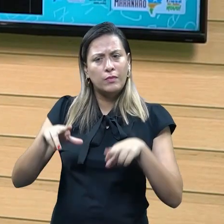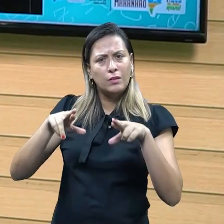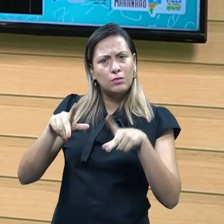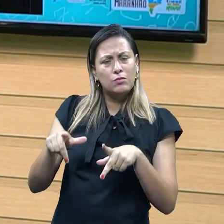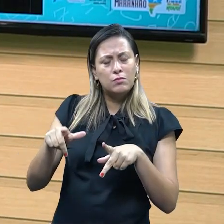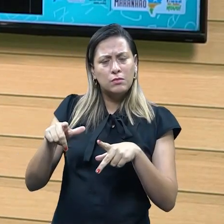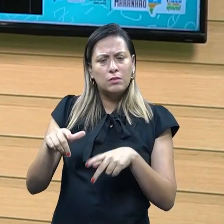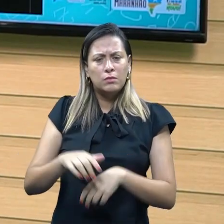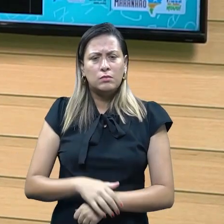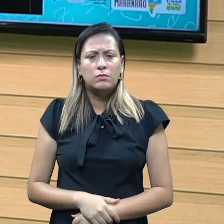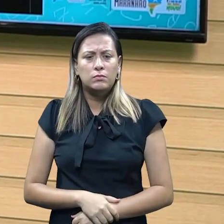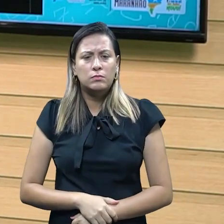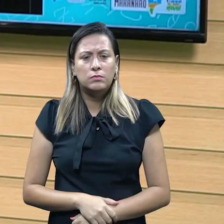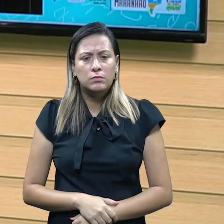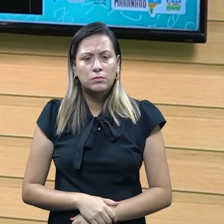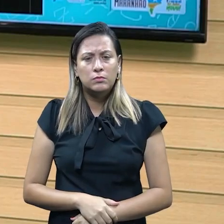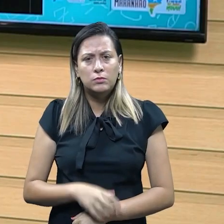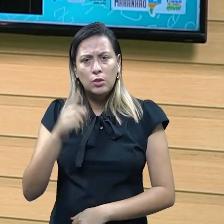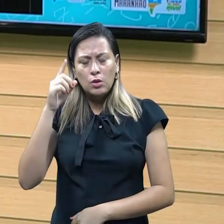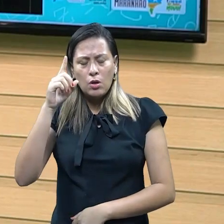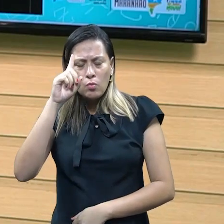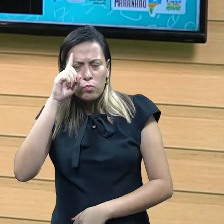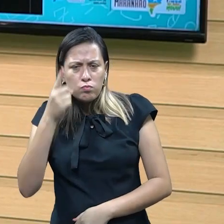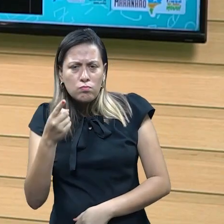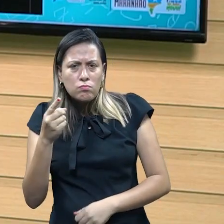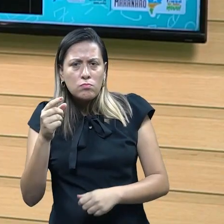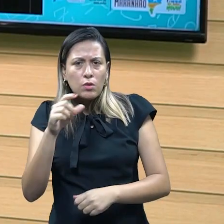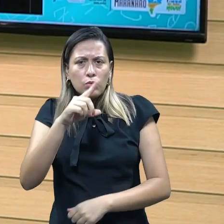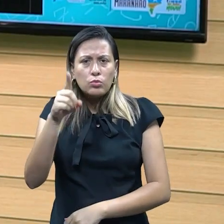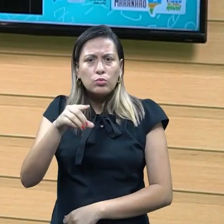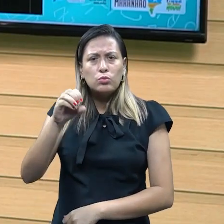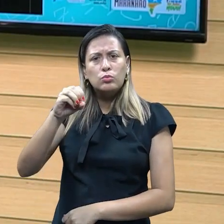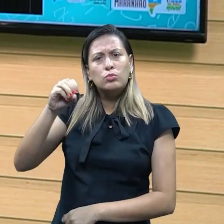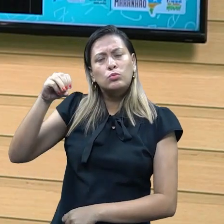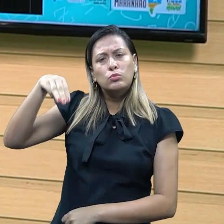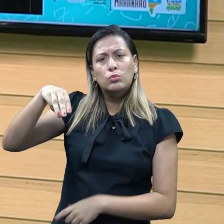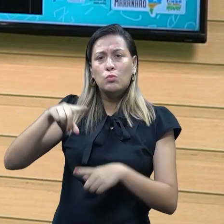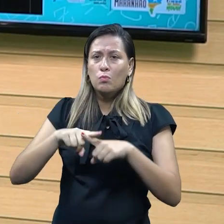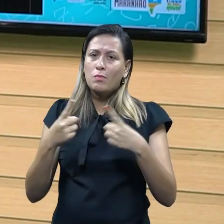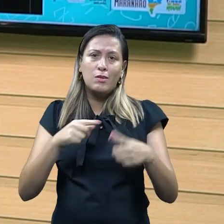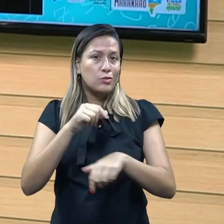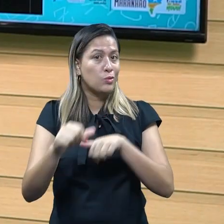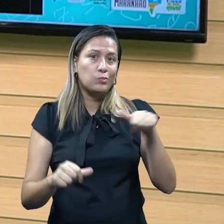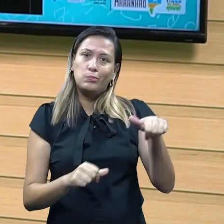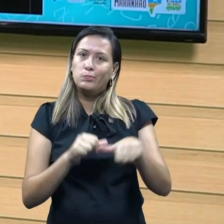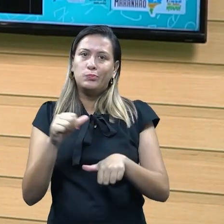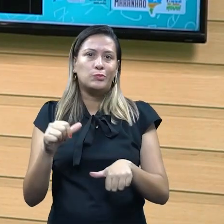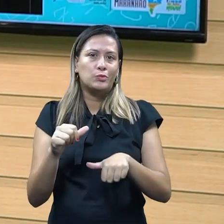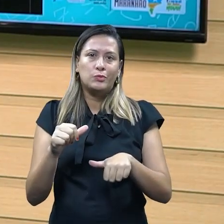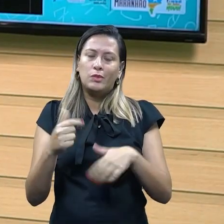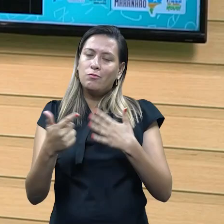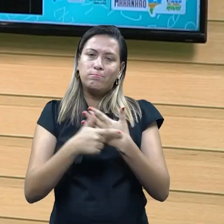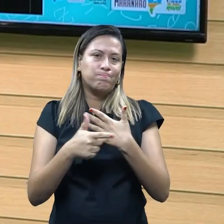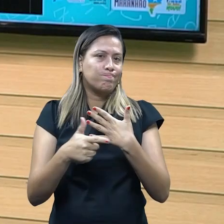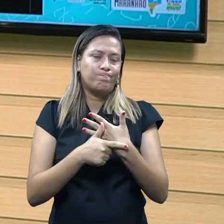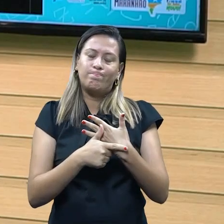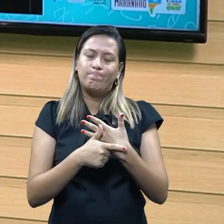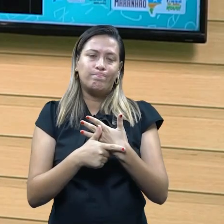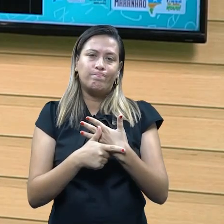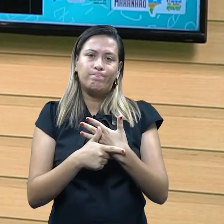seja o acesso ao comando zoom, ele não muda a forma, ele não muda a